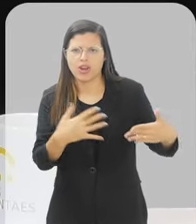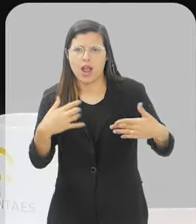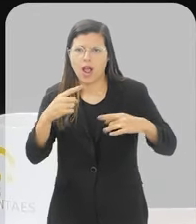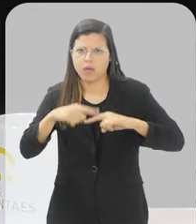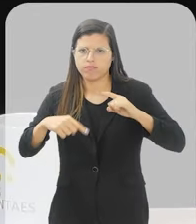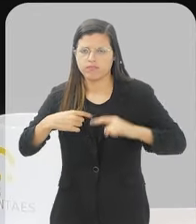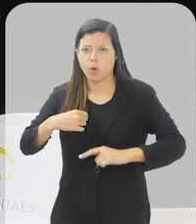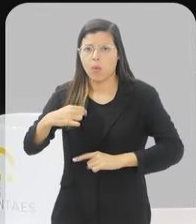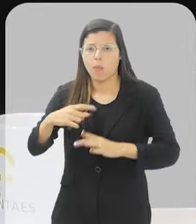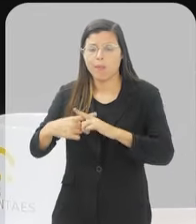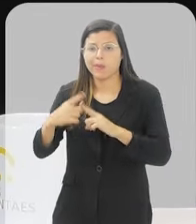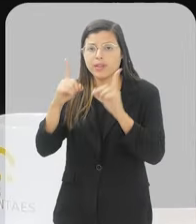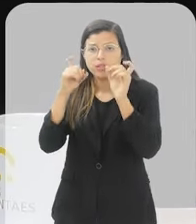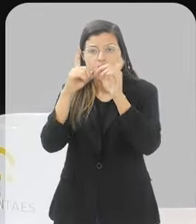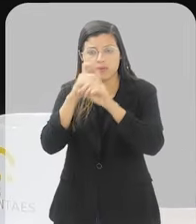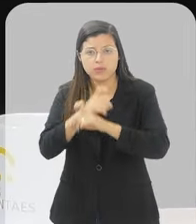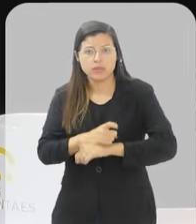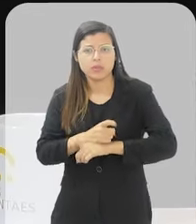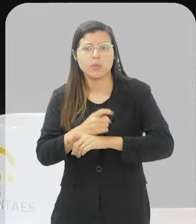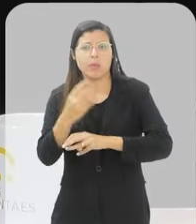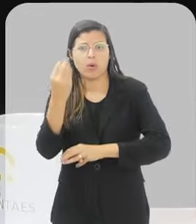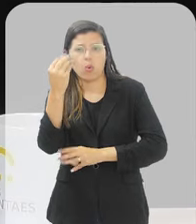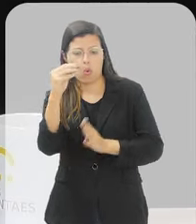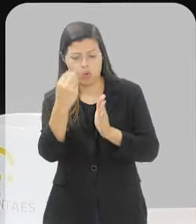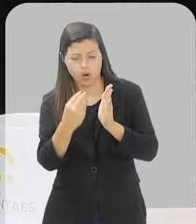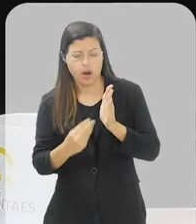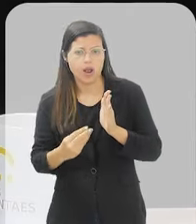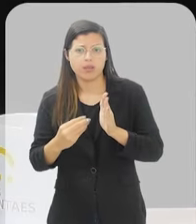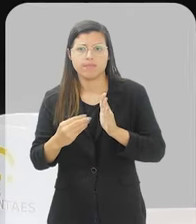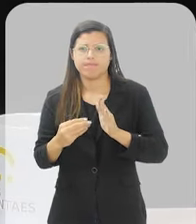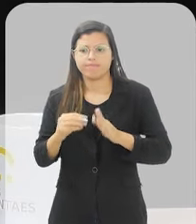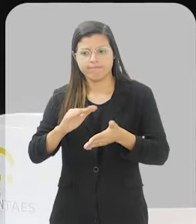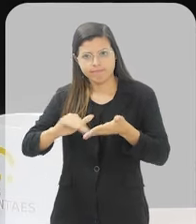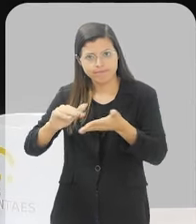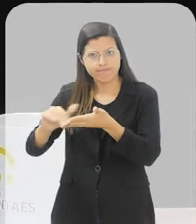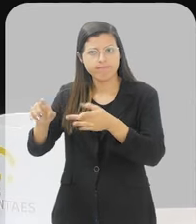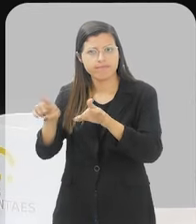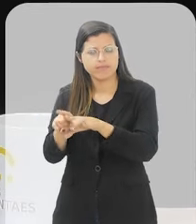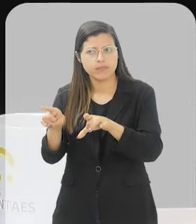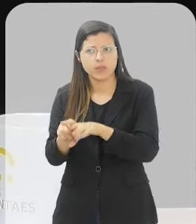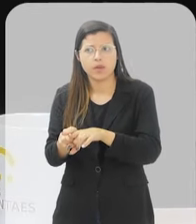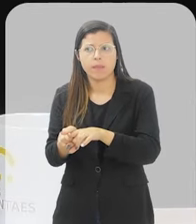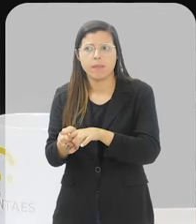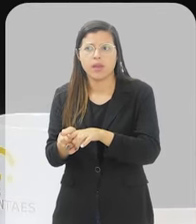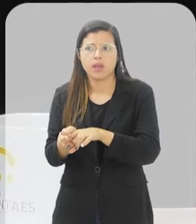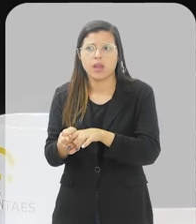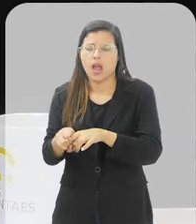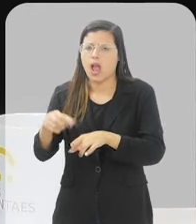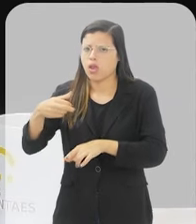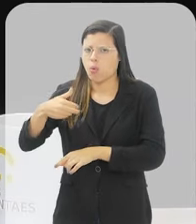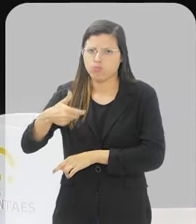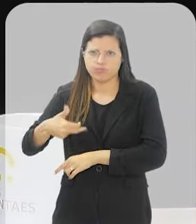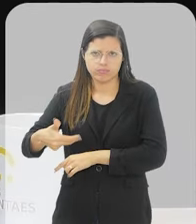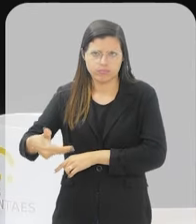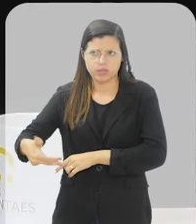poder... Foi difícil para colocar e para tirar mais ainda. Então, aí eu preferi descer de